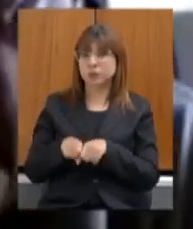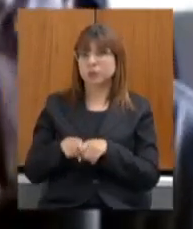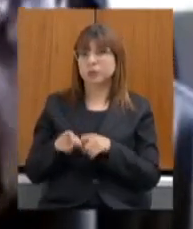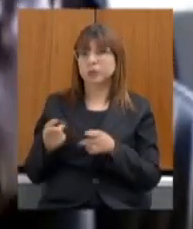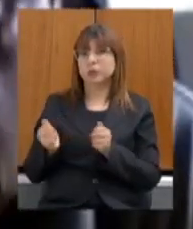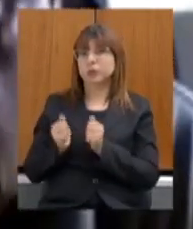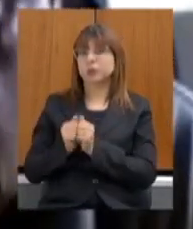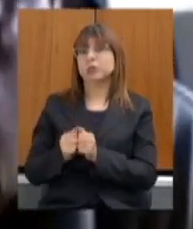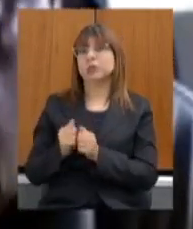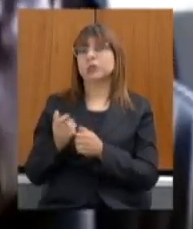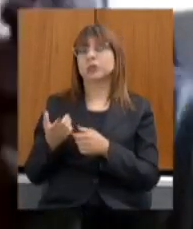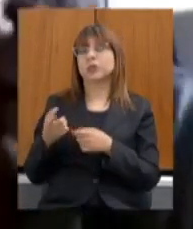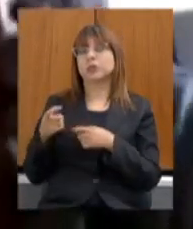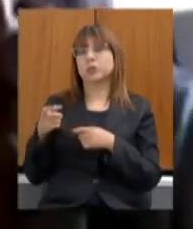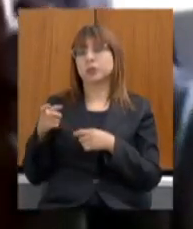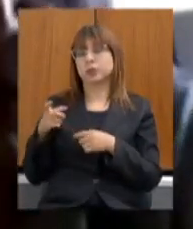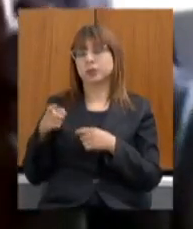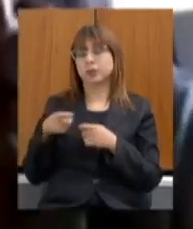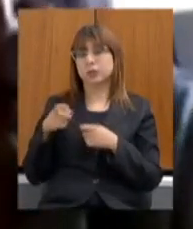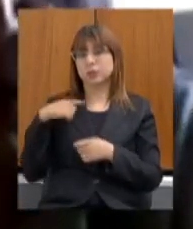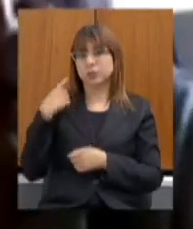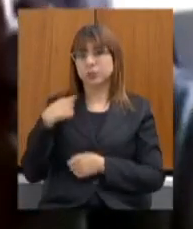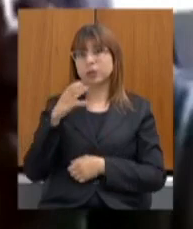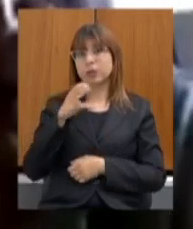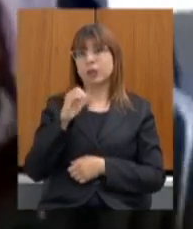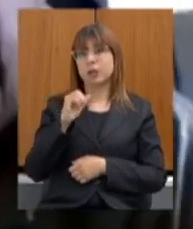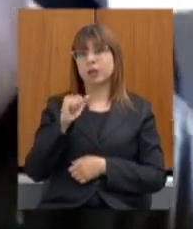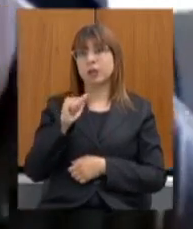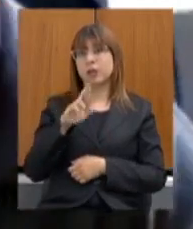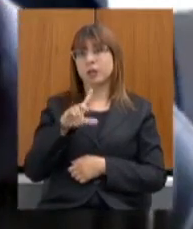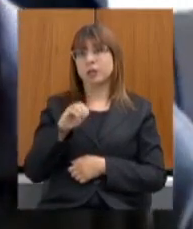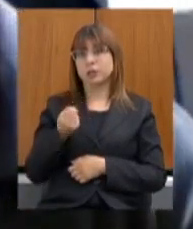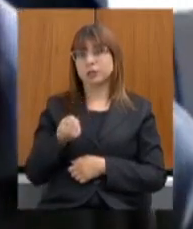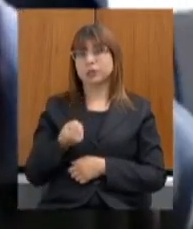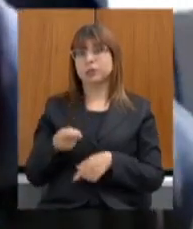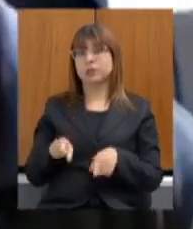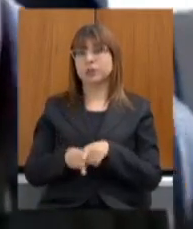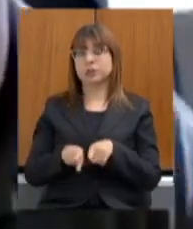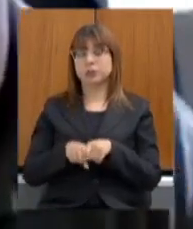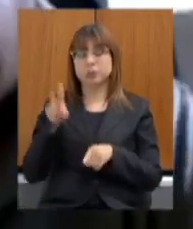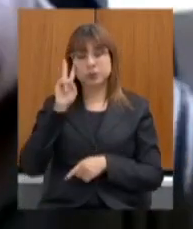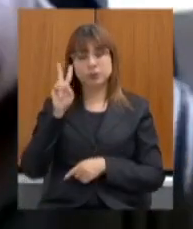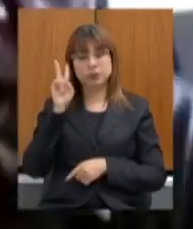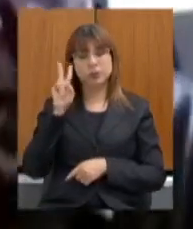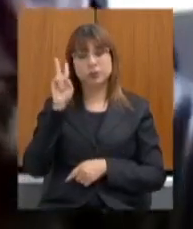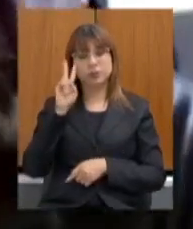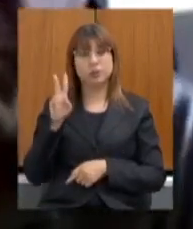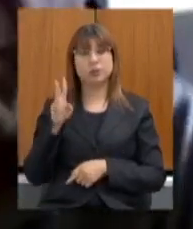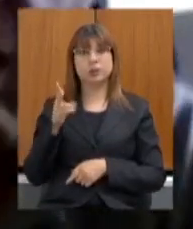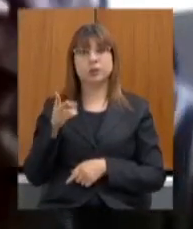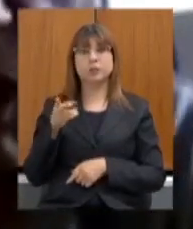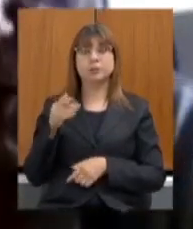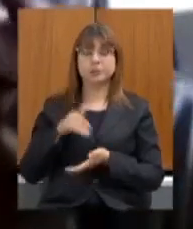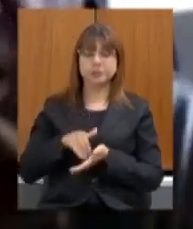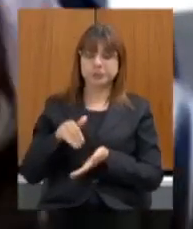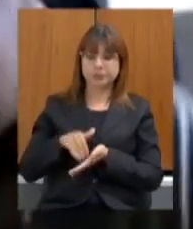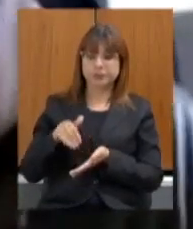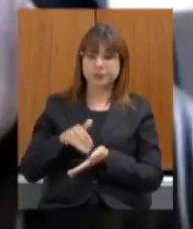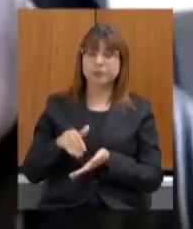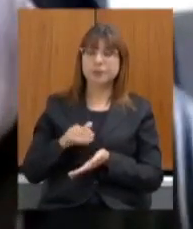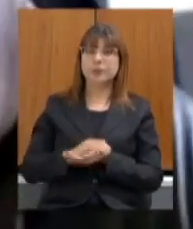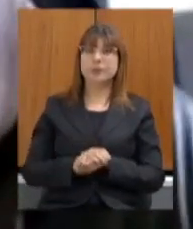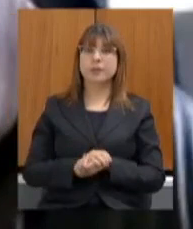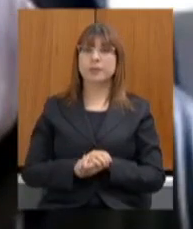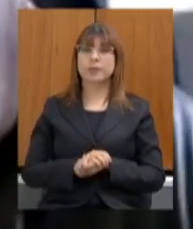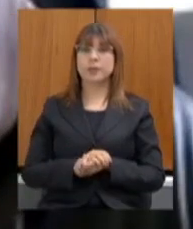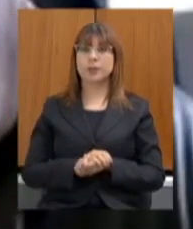deputado Carlos Pimenta na reivindicação do Norte de Minas Segundo Leite, e também até lembrando, secretário, que já foi